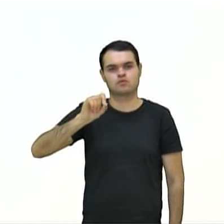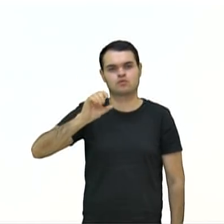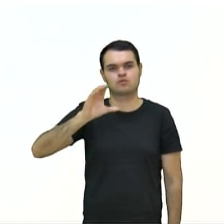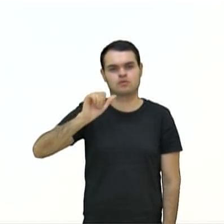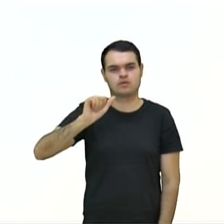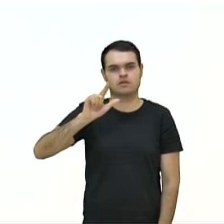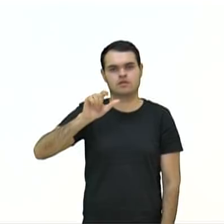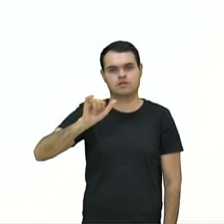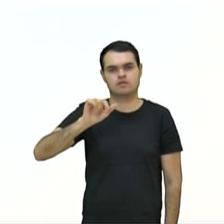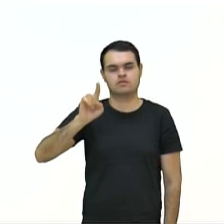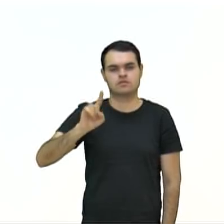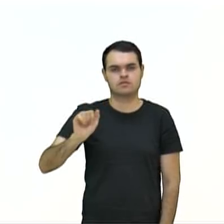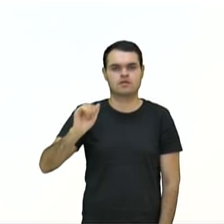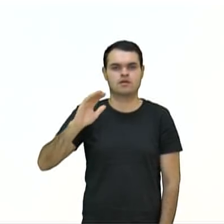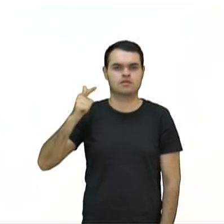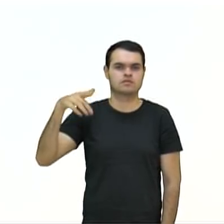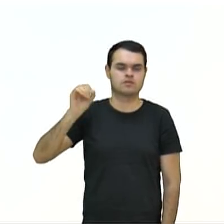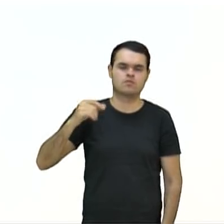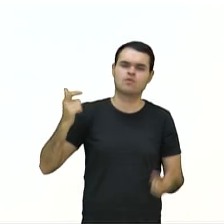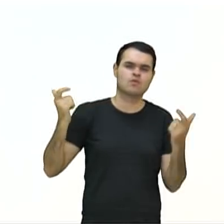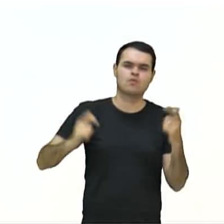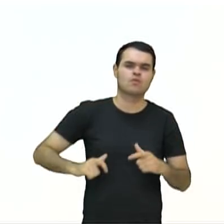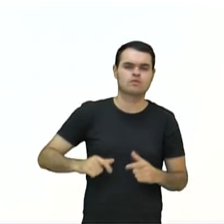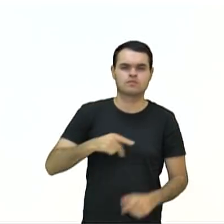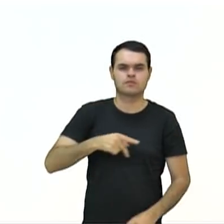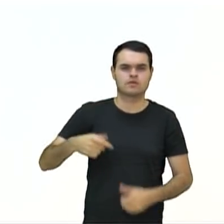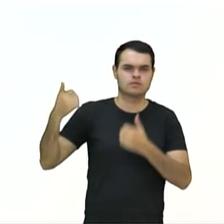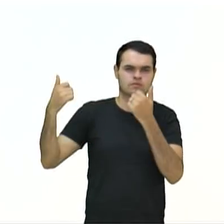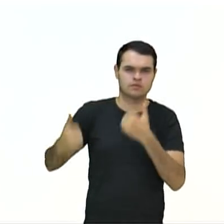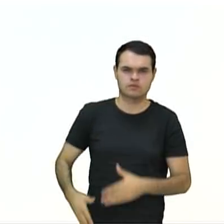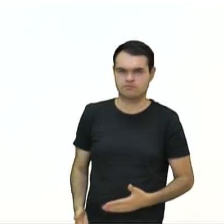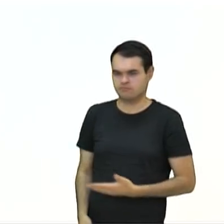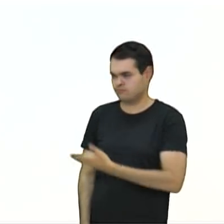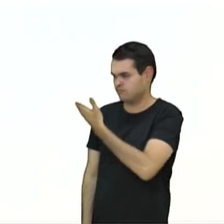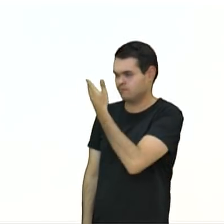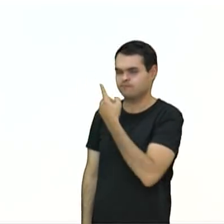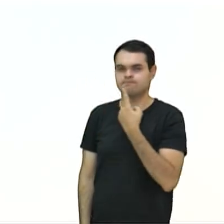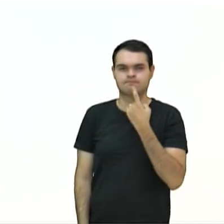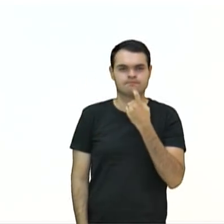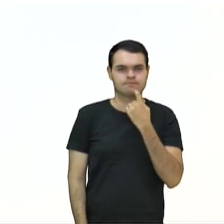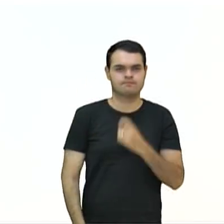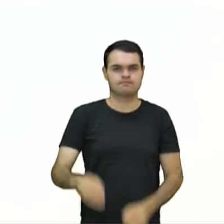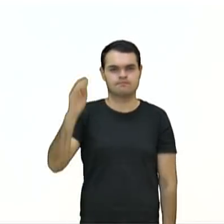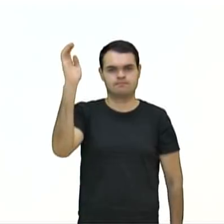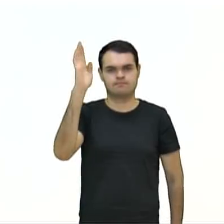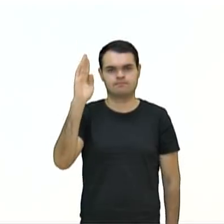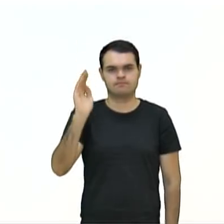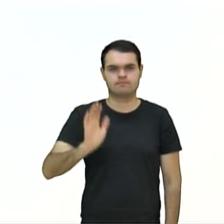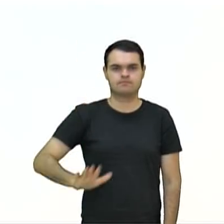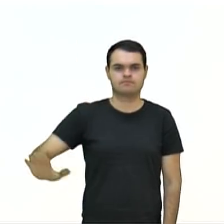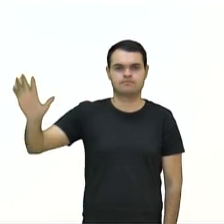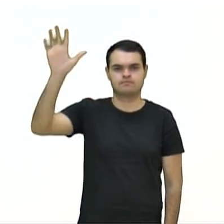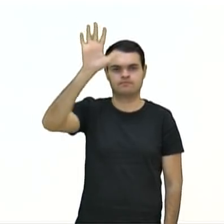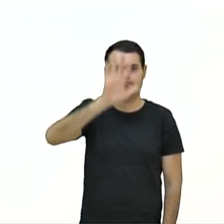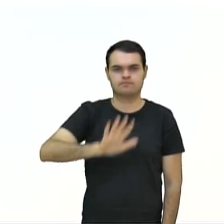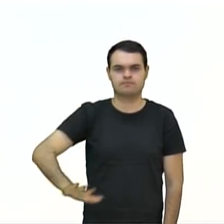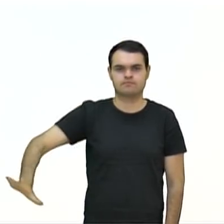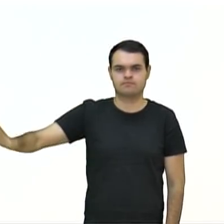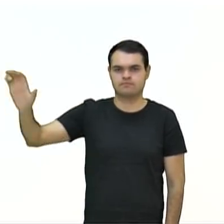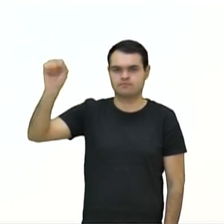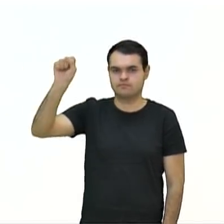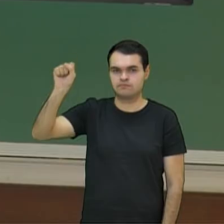estou falando, qual é esse espaço geográfico que a professora está falando. Então está aqui, mapa do Brasil e a